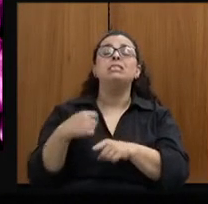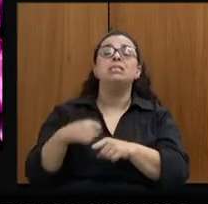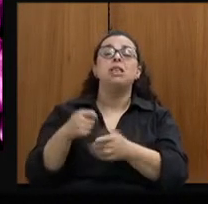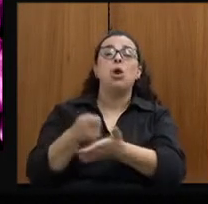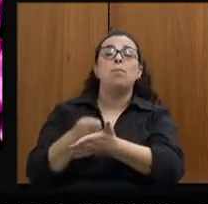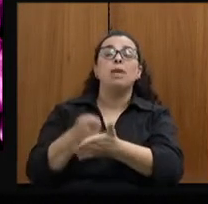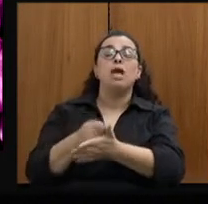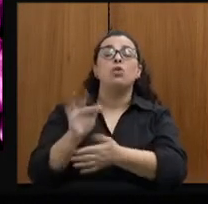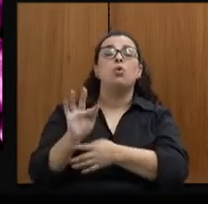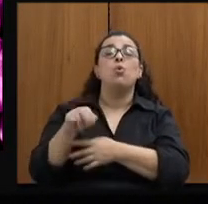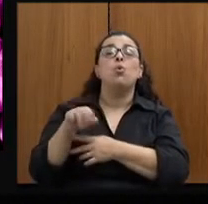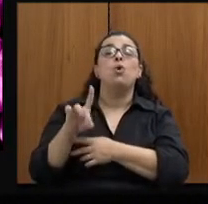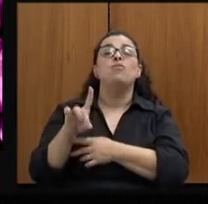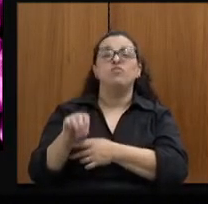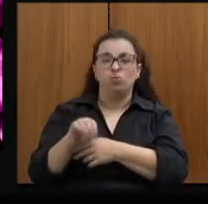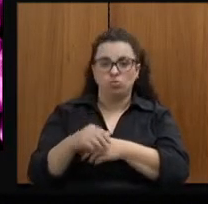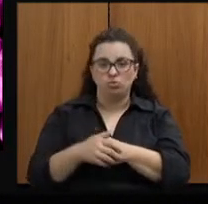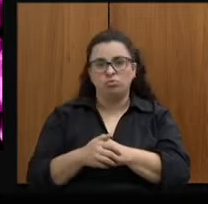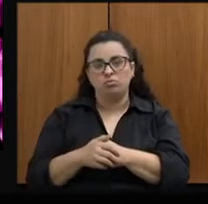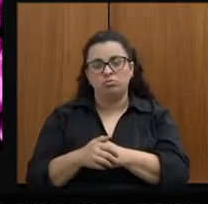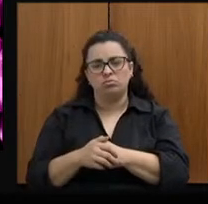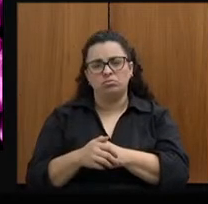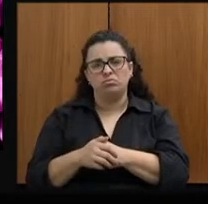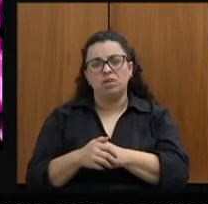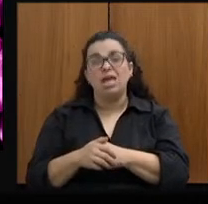Sim, e o que, que nós queremos